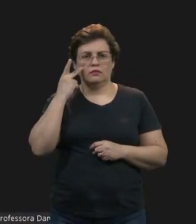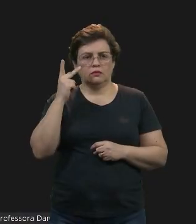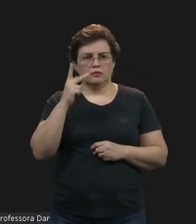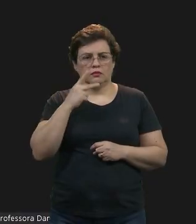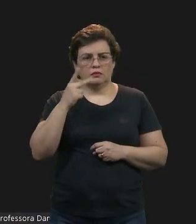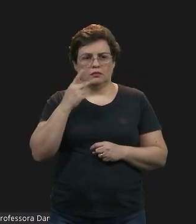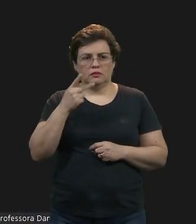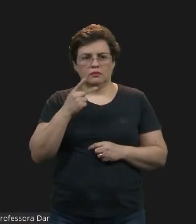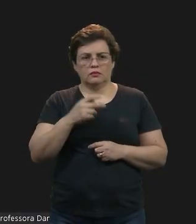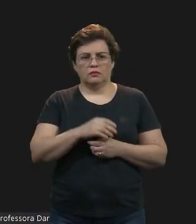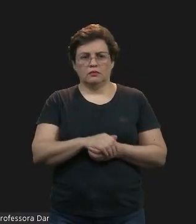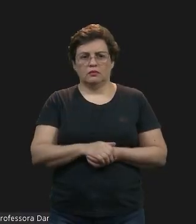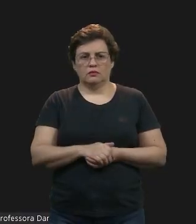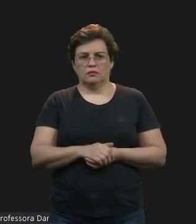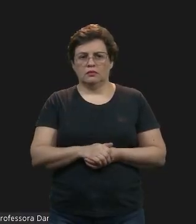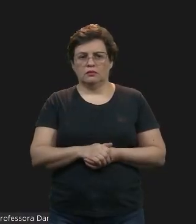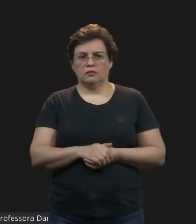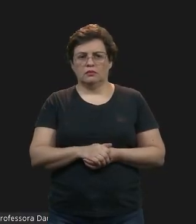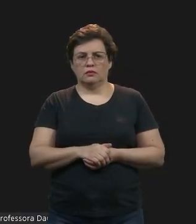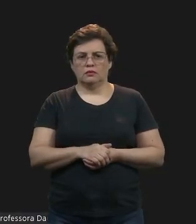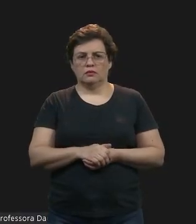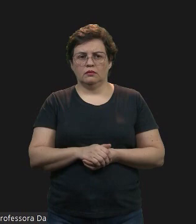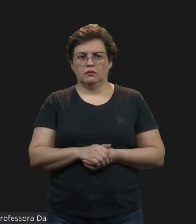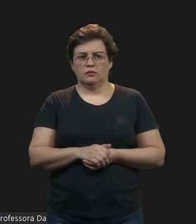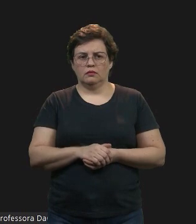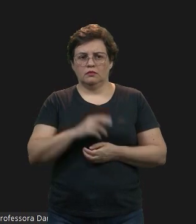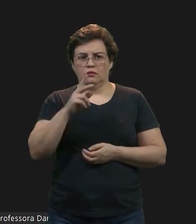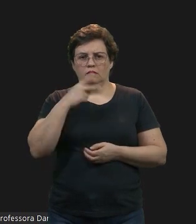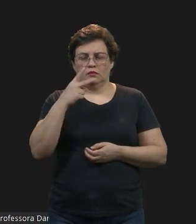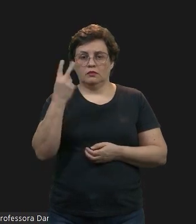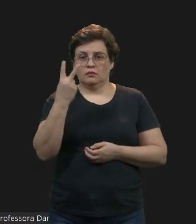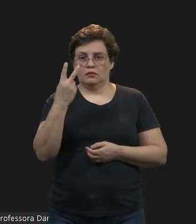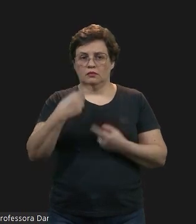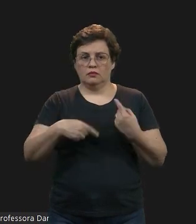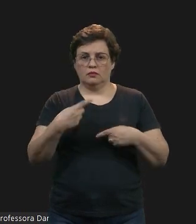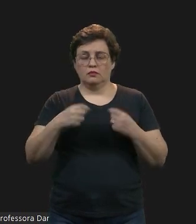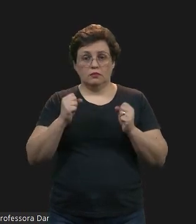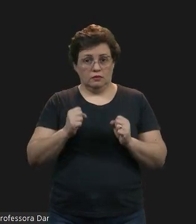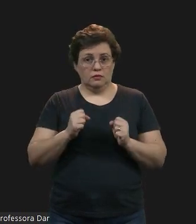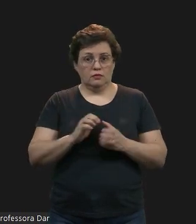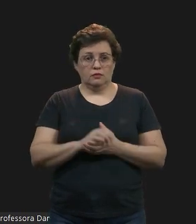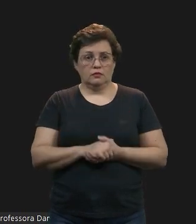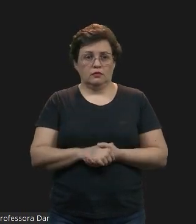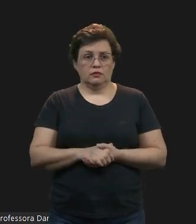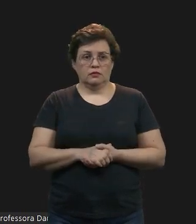sua propositura. Presidente, eu vou falar na segunda discussão, pode ser?